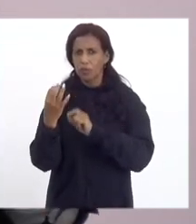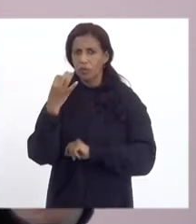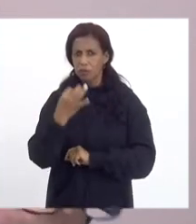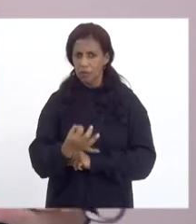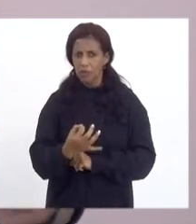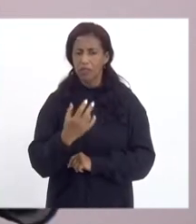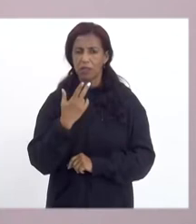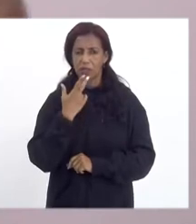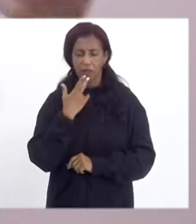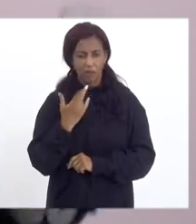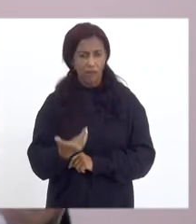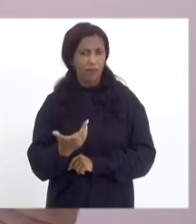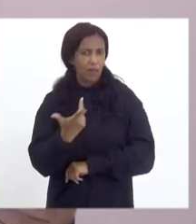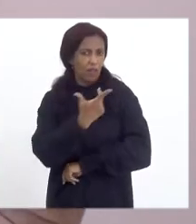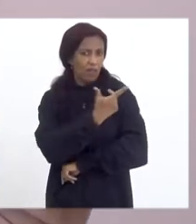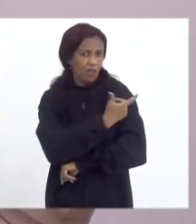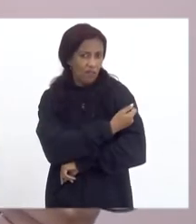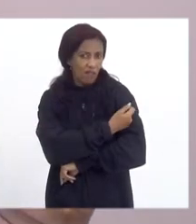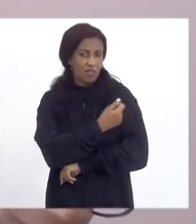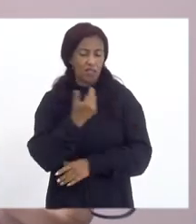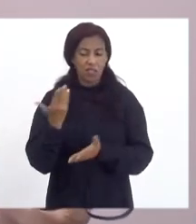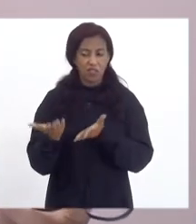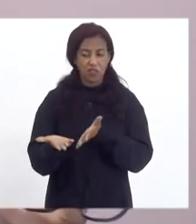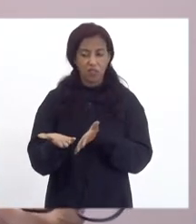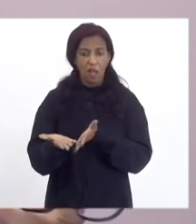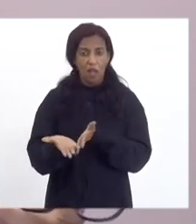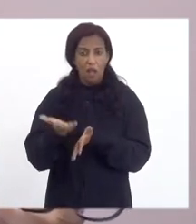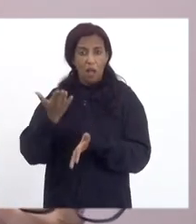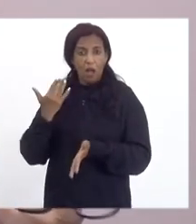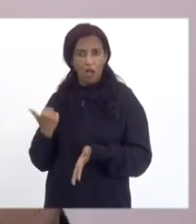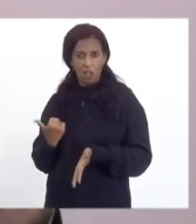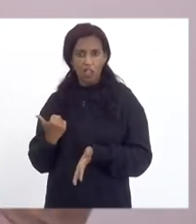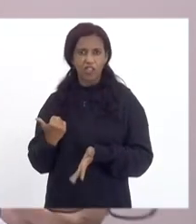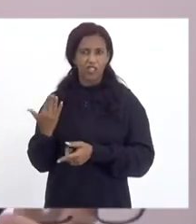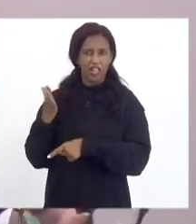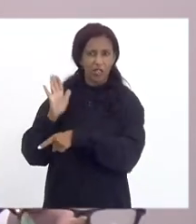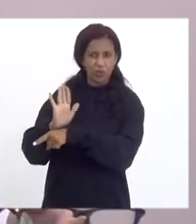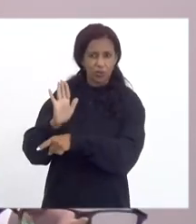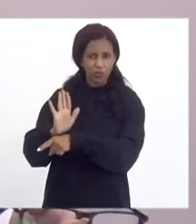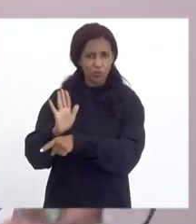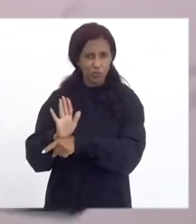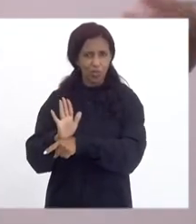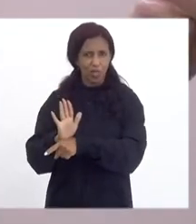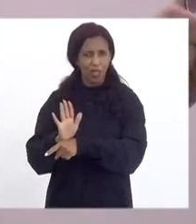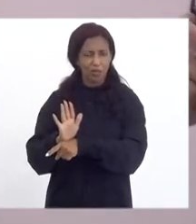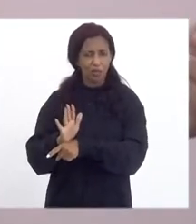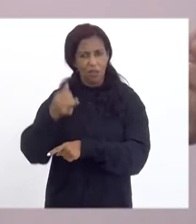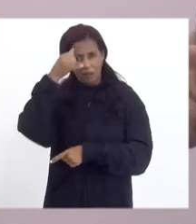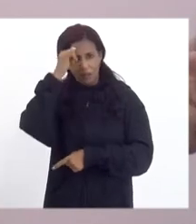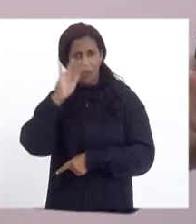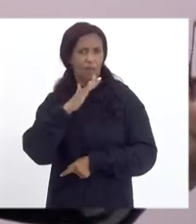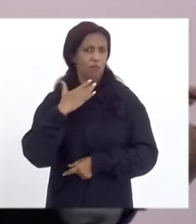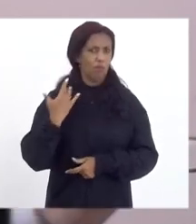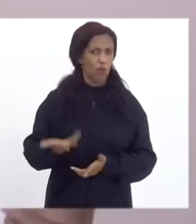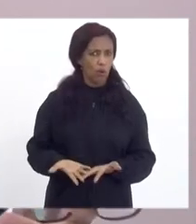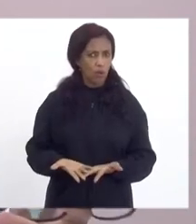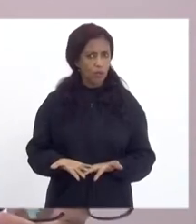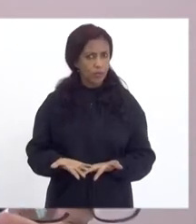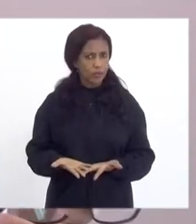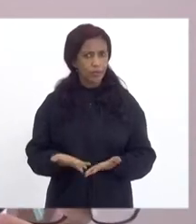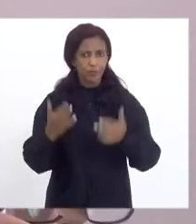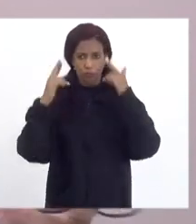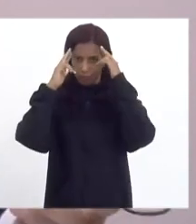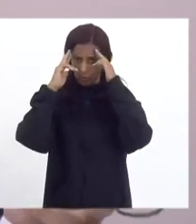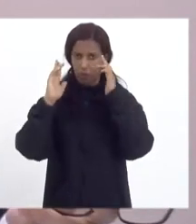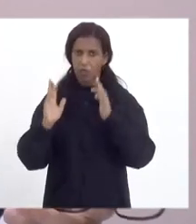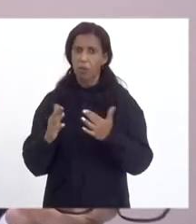Dizer que se a vacina tivesse vindo antes, não teria evitado milhares e milhares de mortes? Com todo